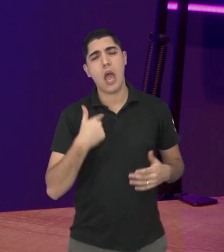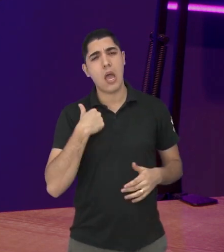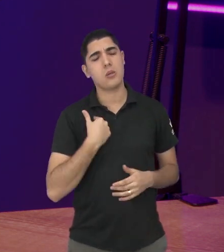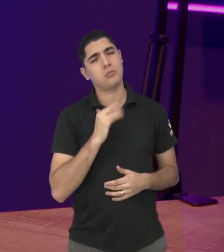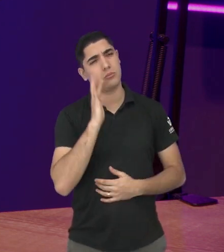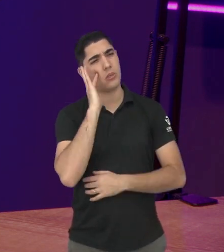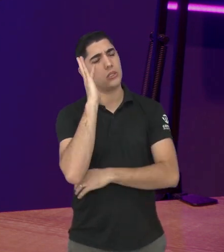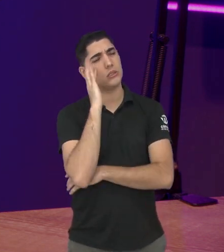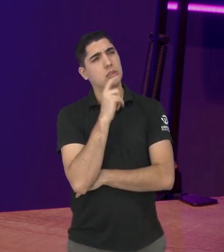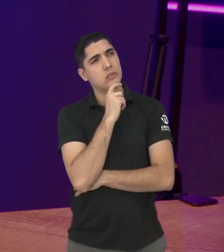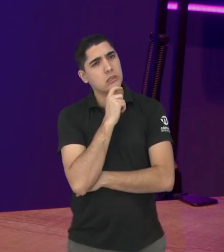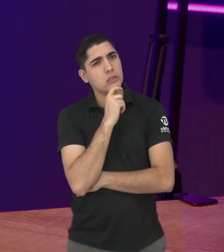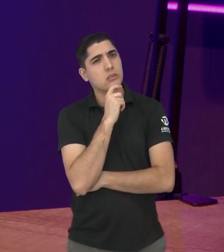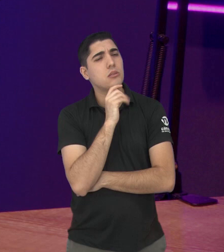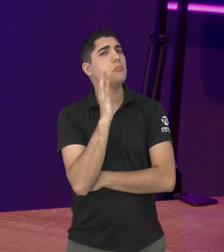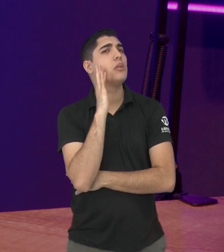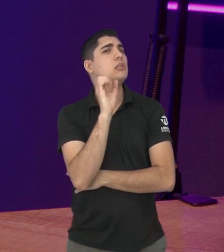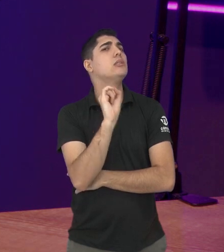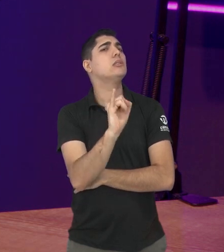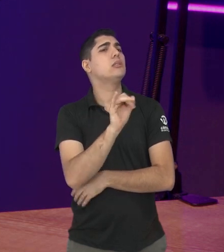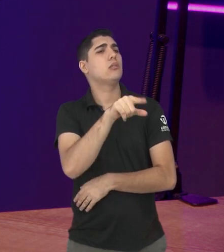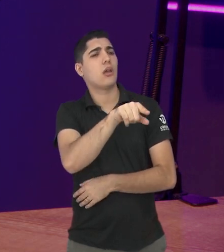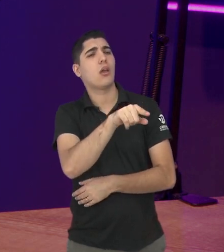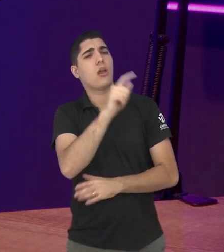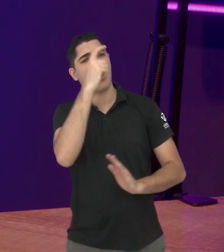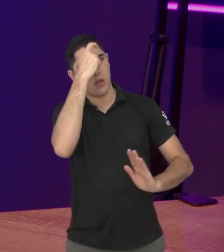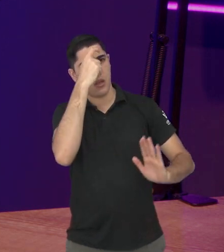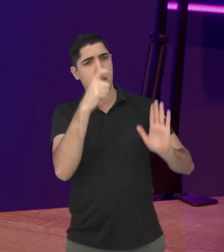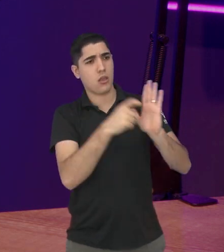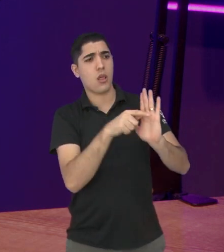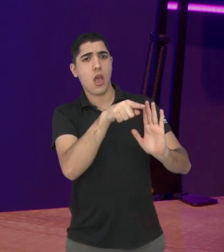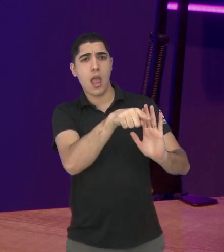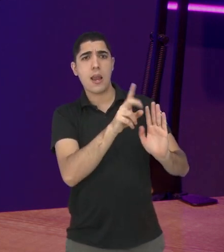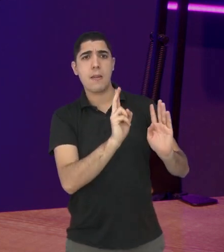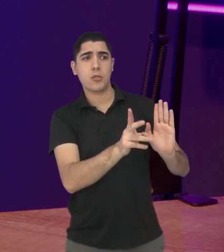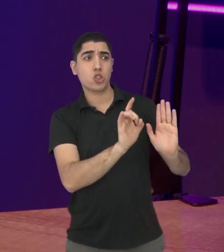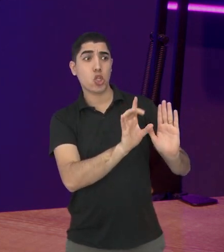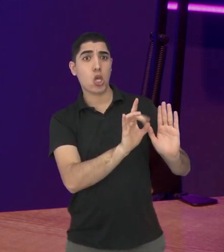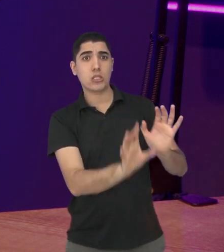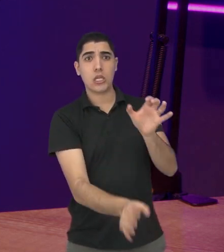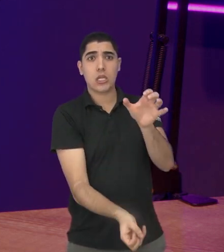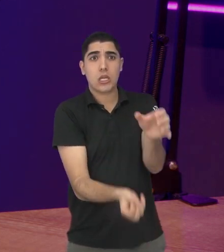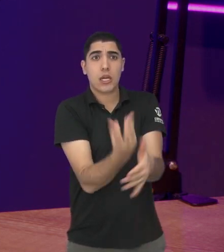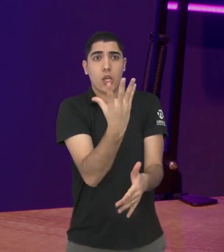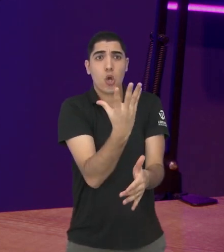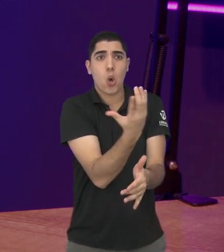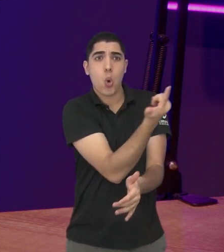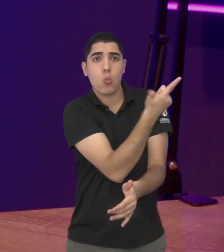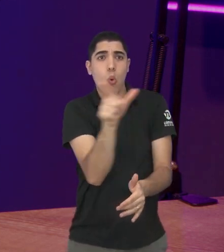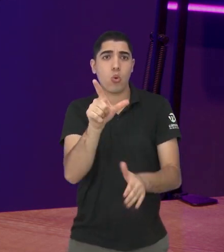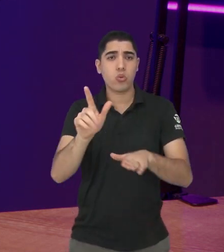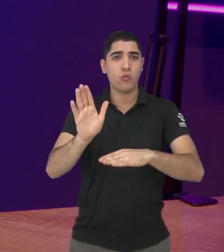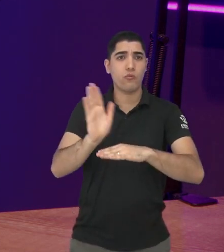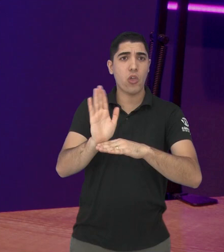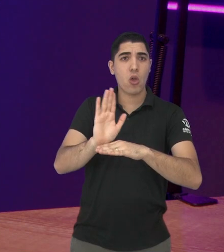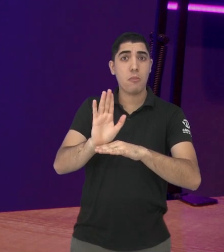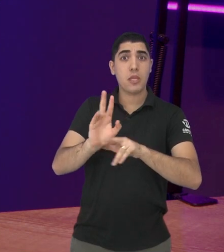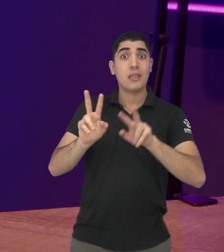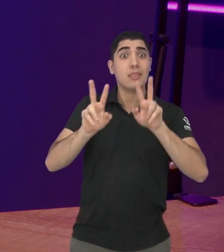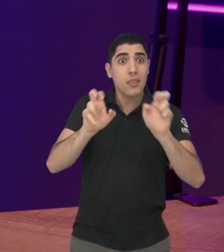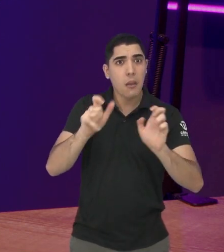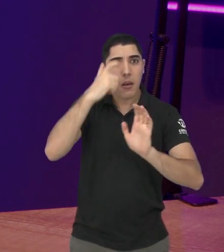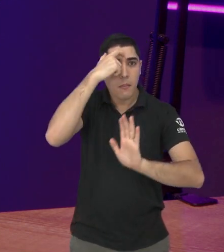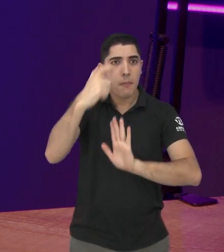eu fiquei pensando, cara, mas imagina essa inteligência artificial fazendo um filme sobre uma inteligência